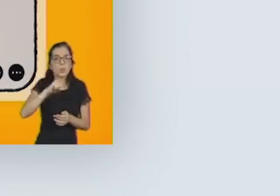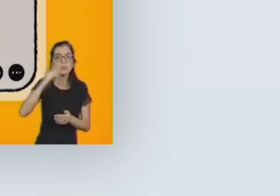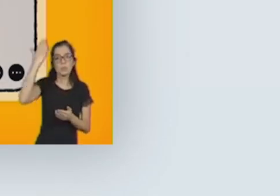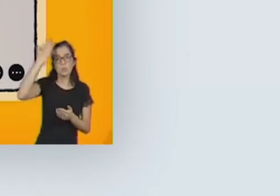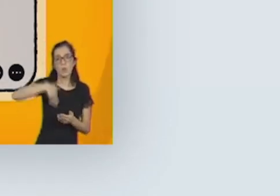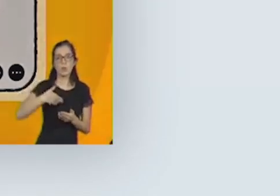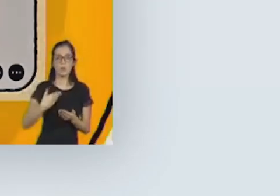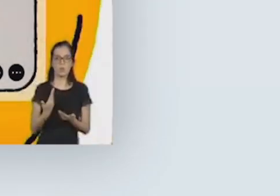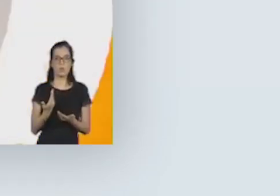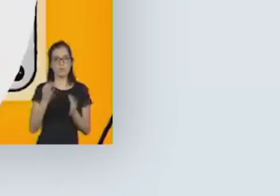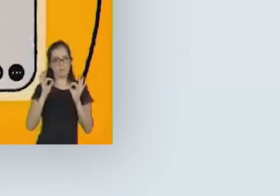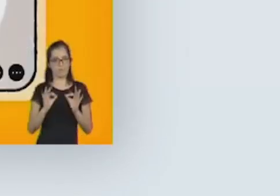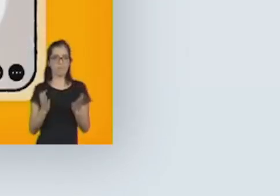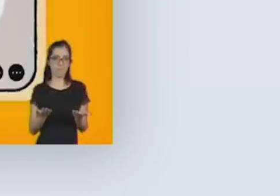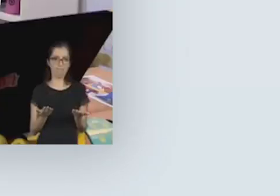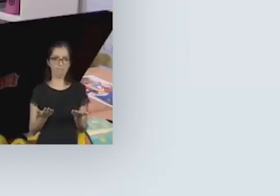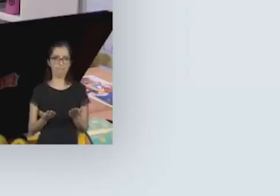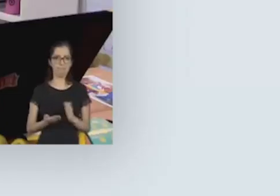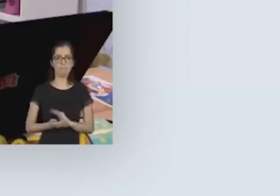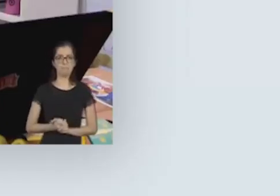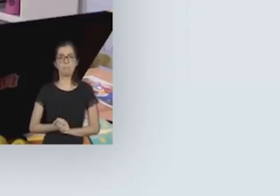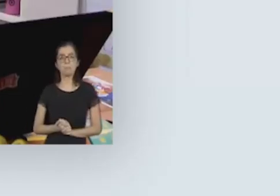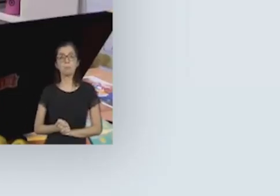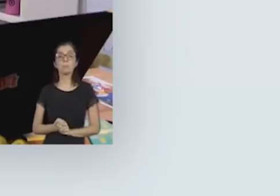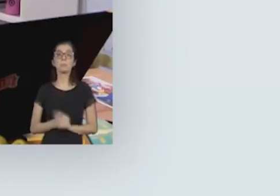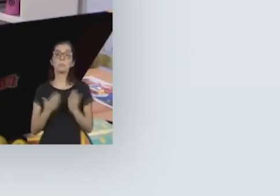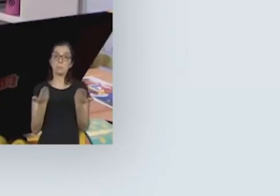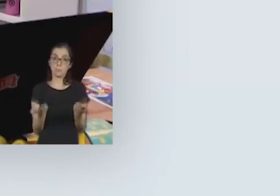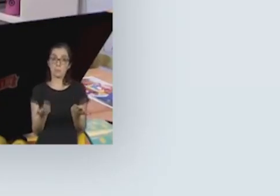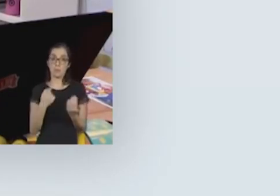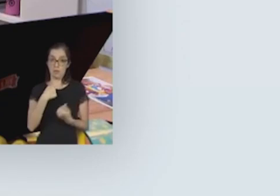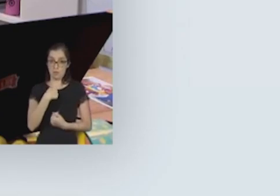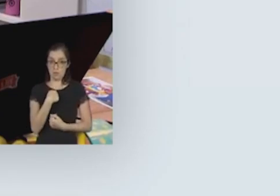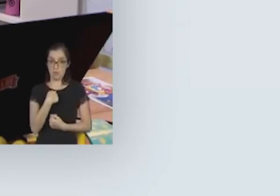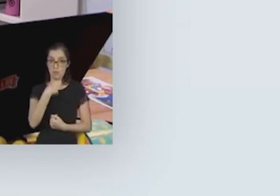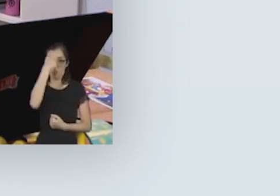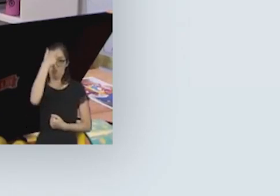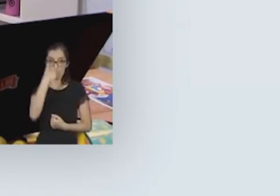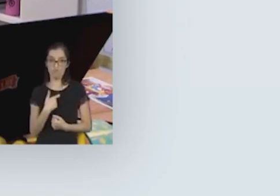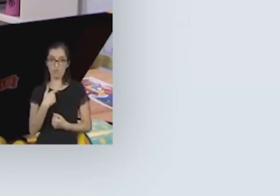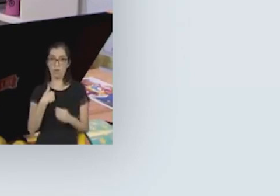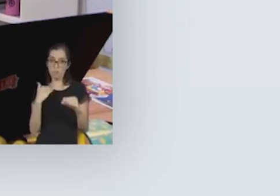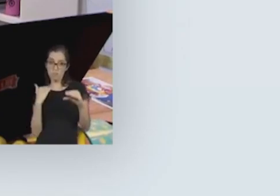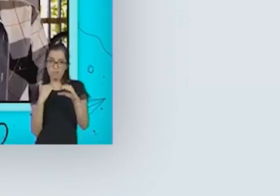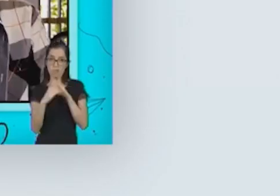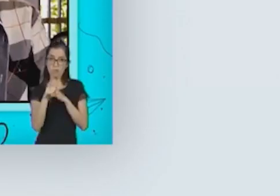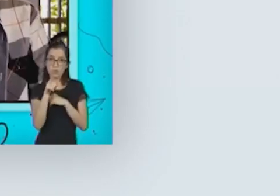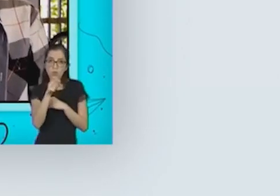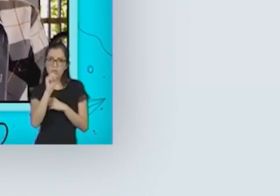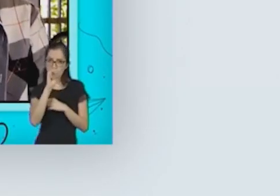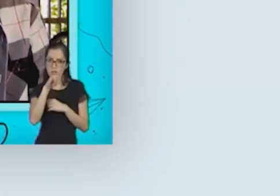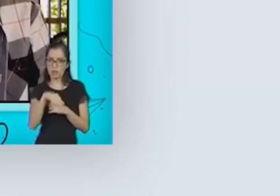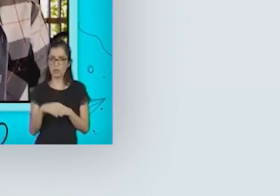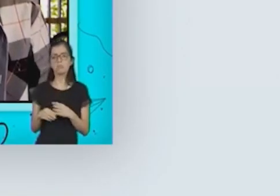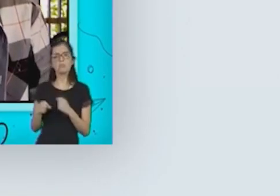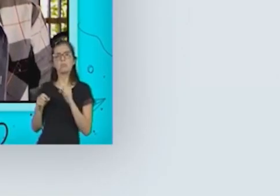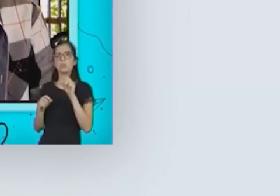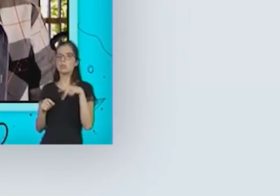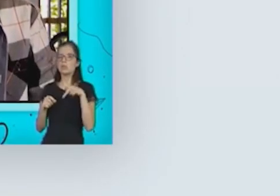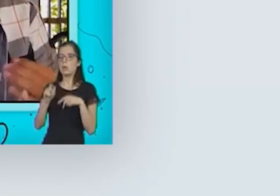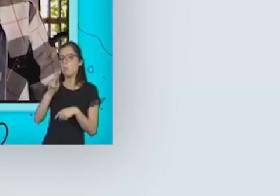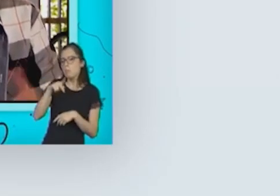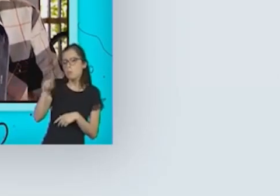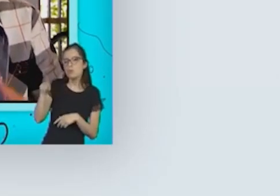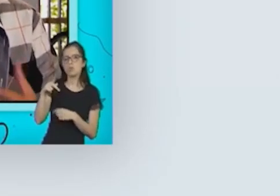não pode ter preguiça. Bora lá! E aí, gostou? Mando pra ele? Lógico, a fala do professor